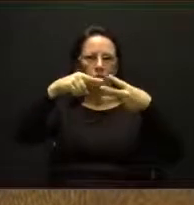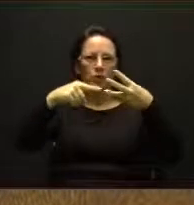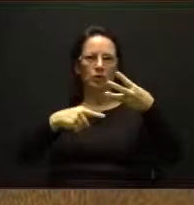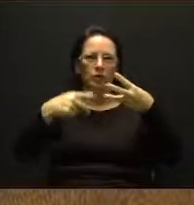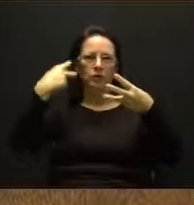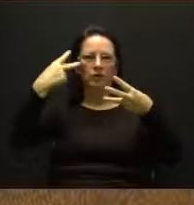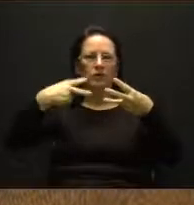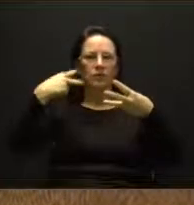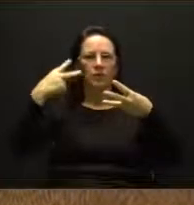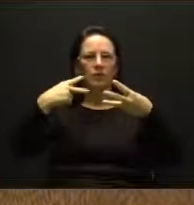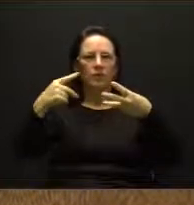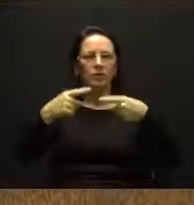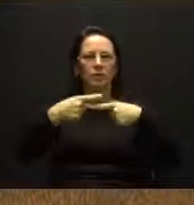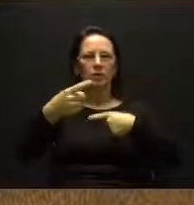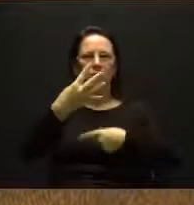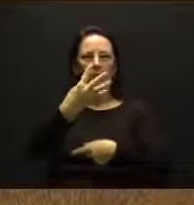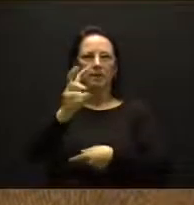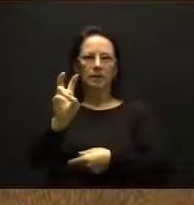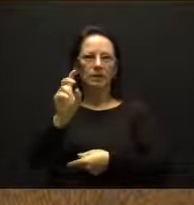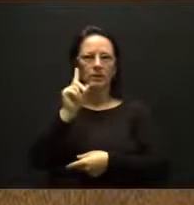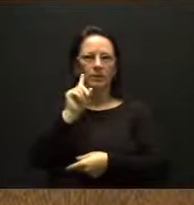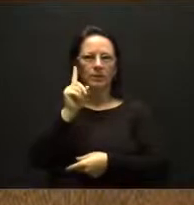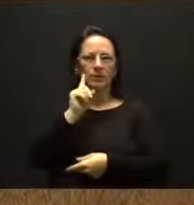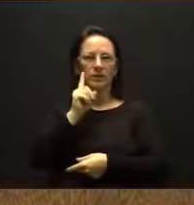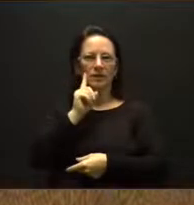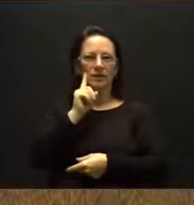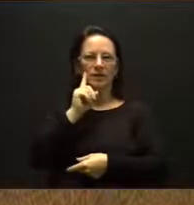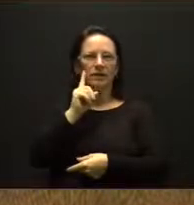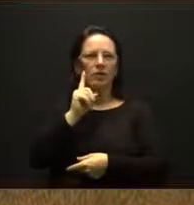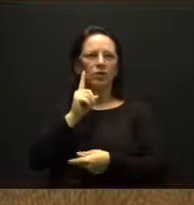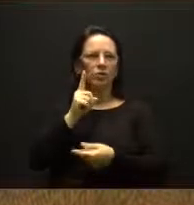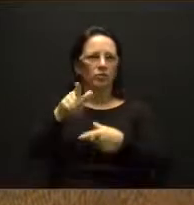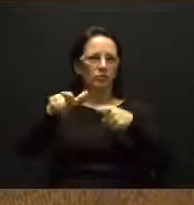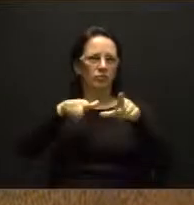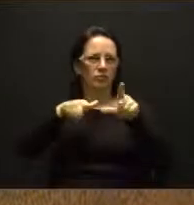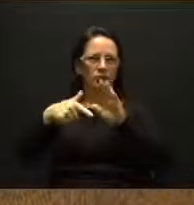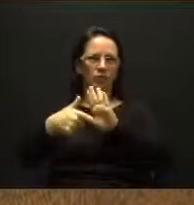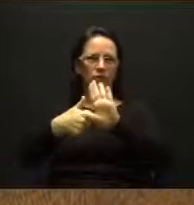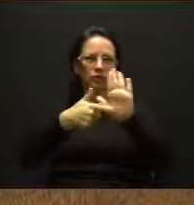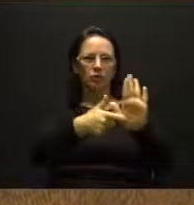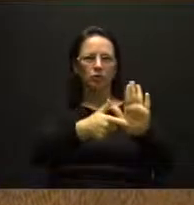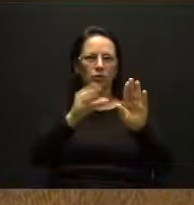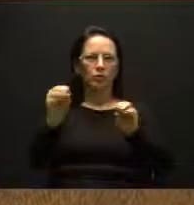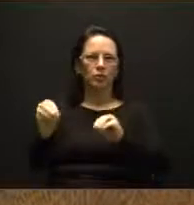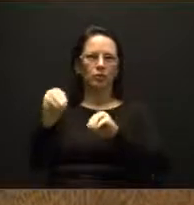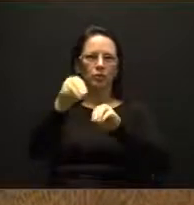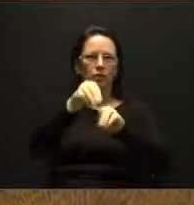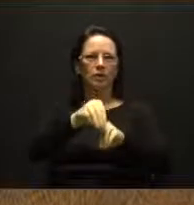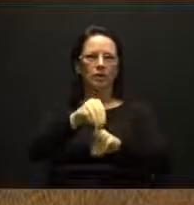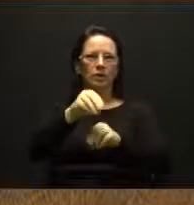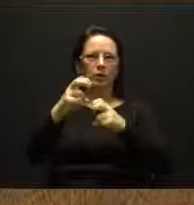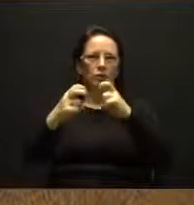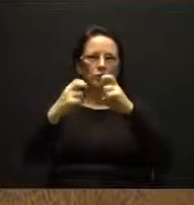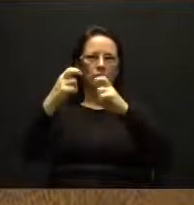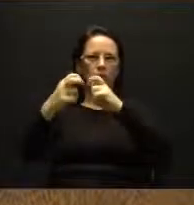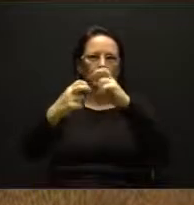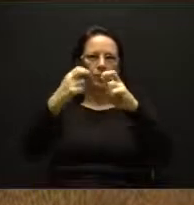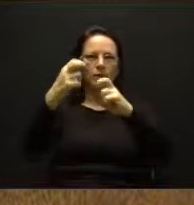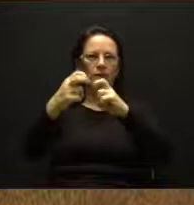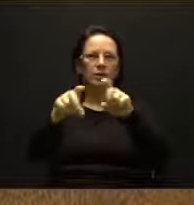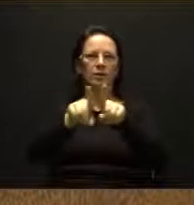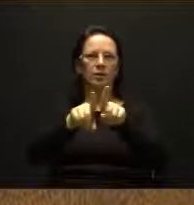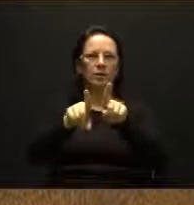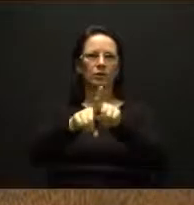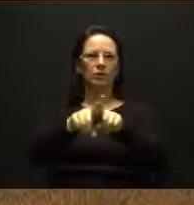para o prazo de 45 dias conduziu os trabalhos referentes à integração da malha ferroviária e rodou